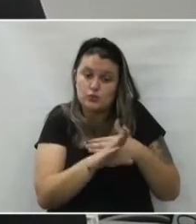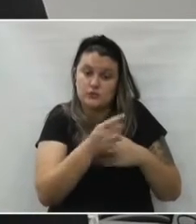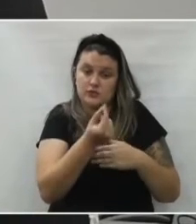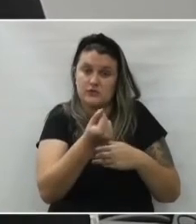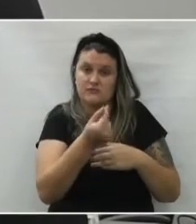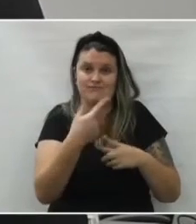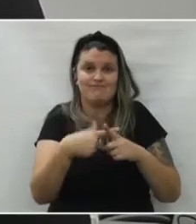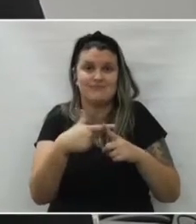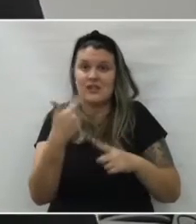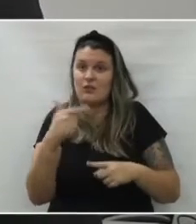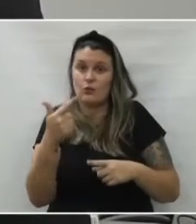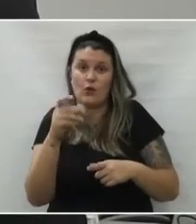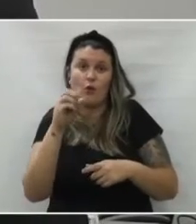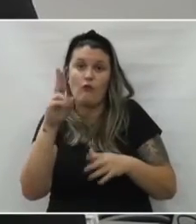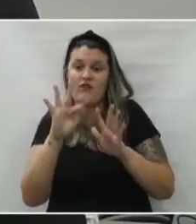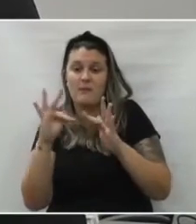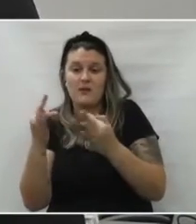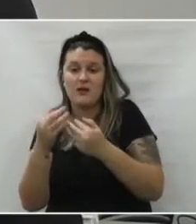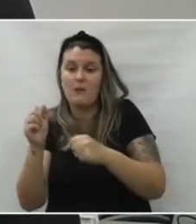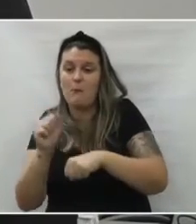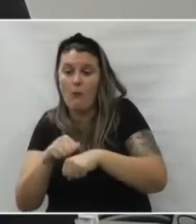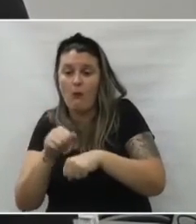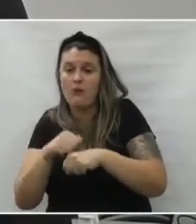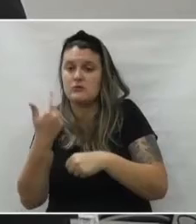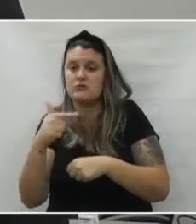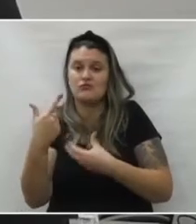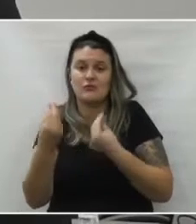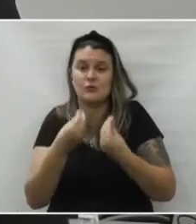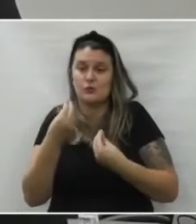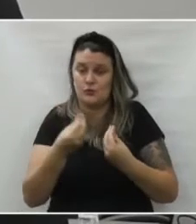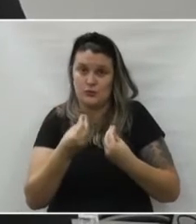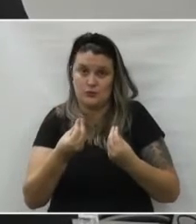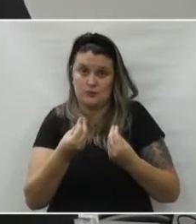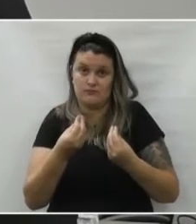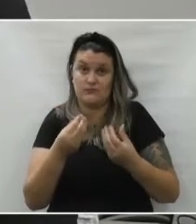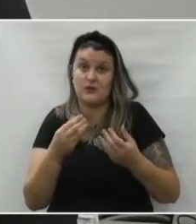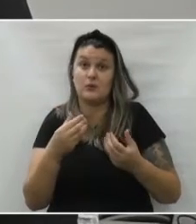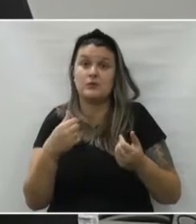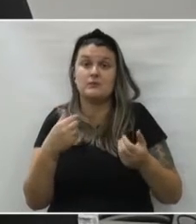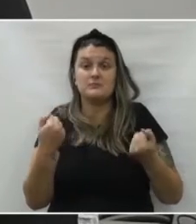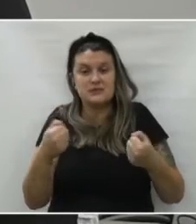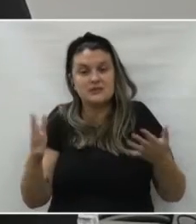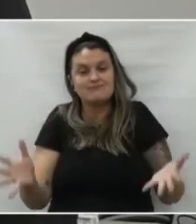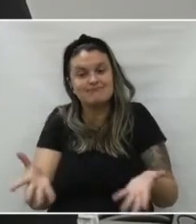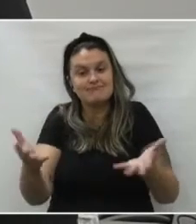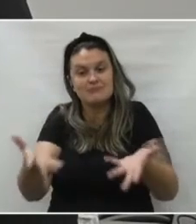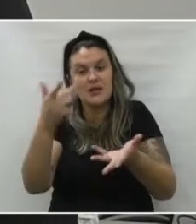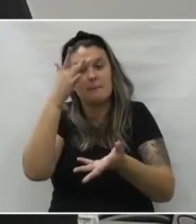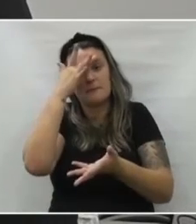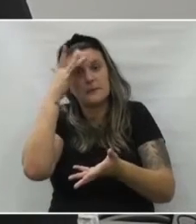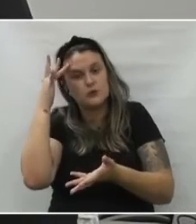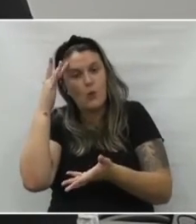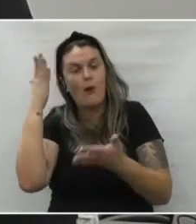daquele recurso. Nós vivemos um momento realmente de dificuldade. E a questão é essa, é fomentar